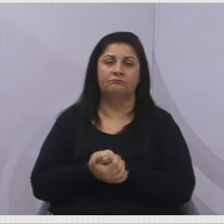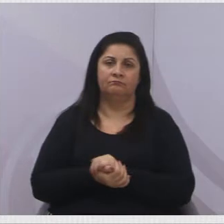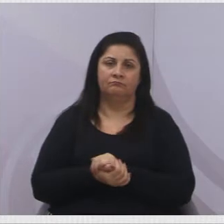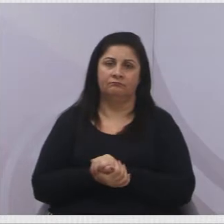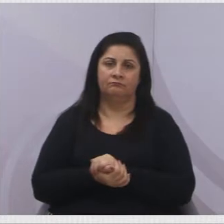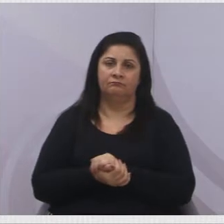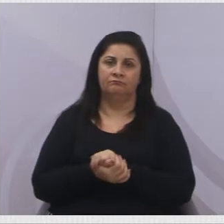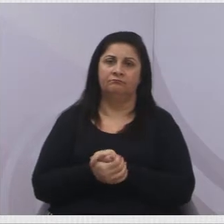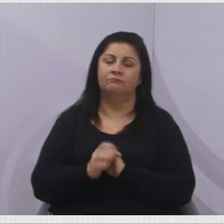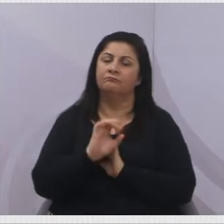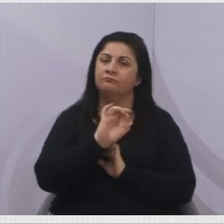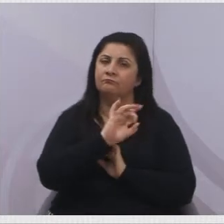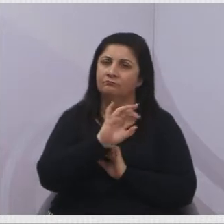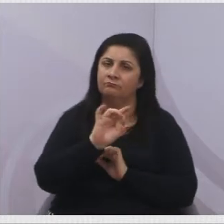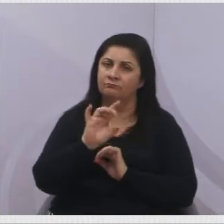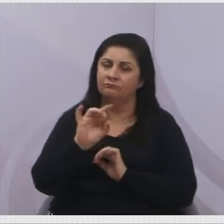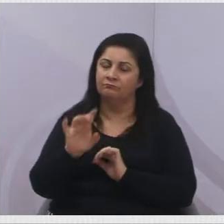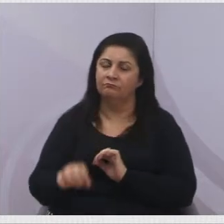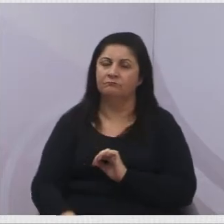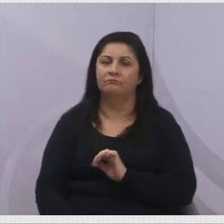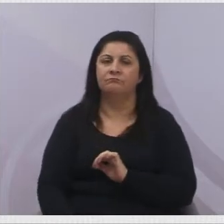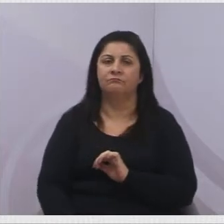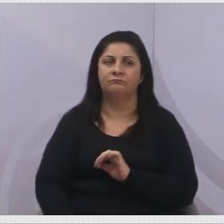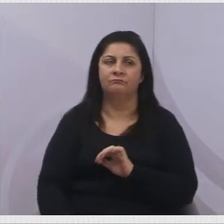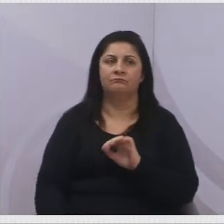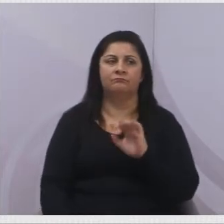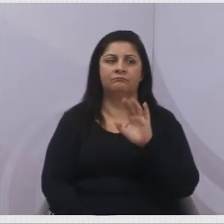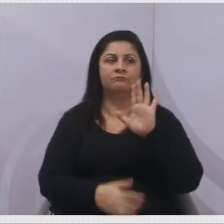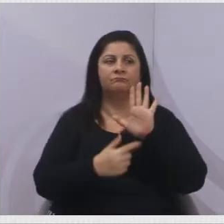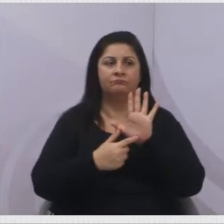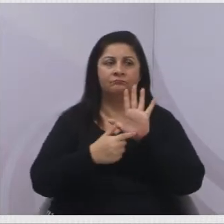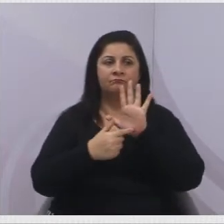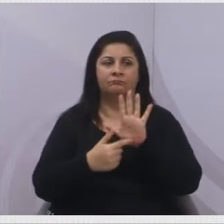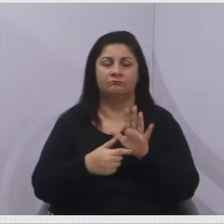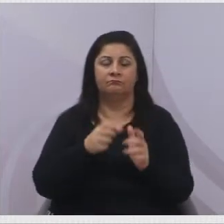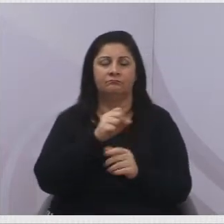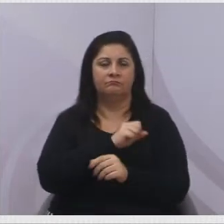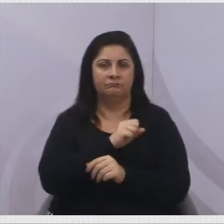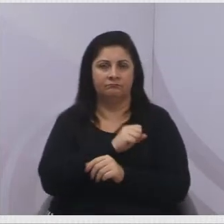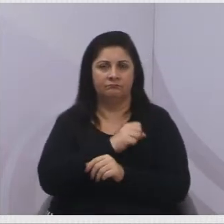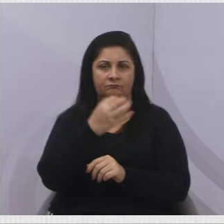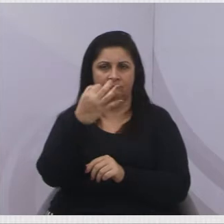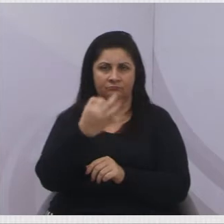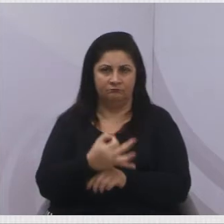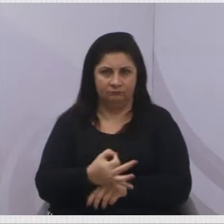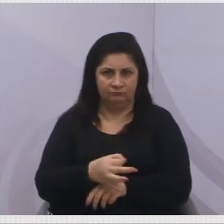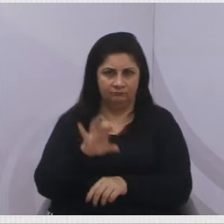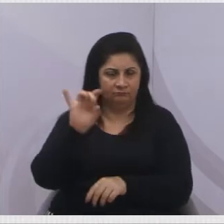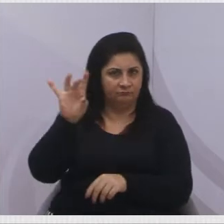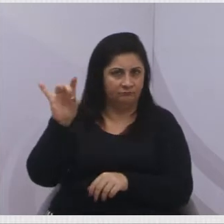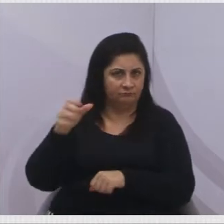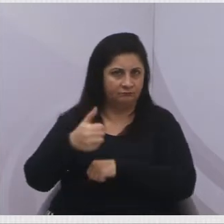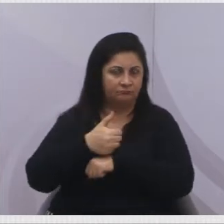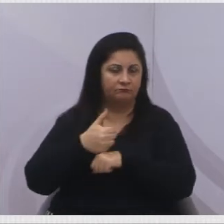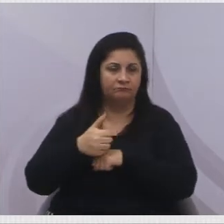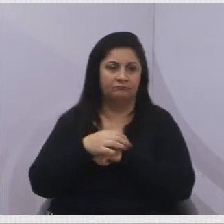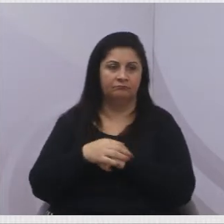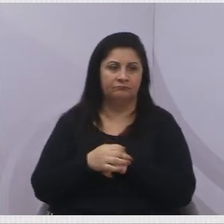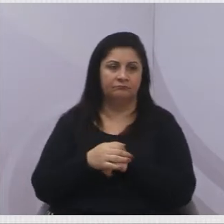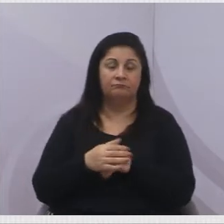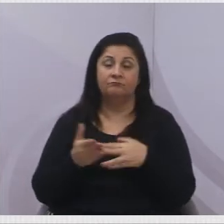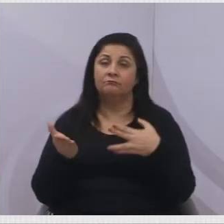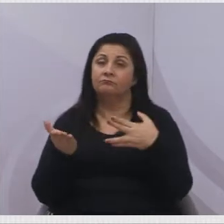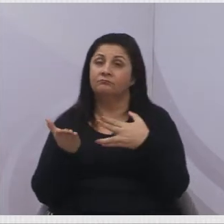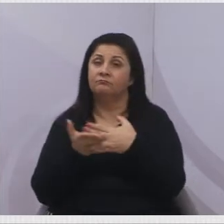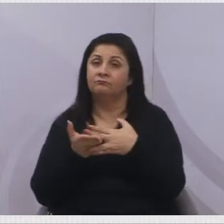por categoria, o quadro apresenta o número de atendimentos realizado e a média